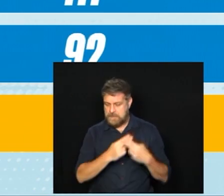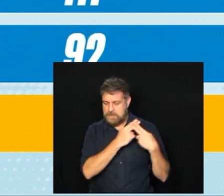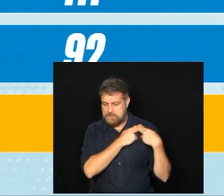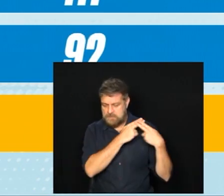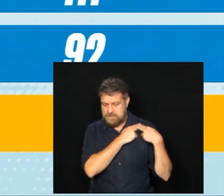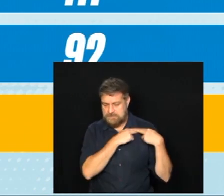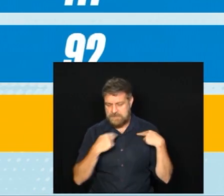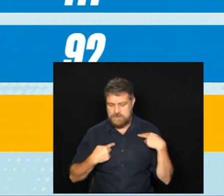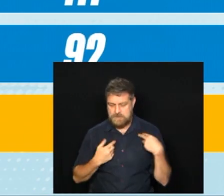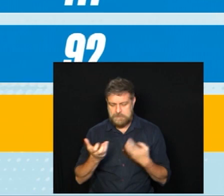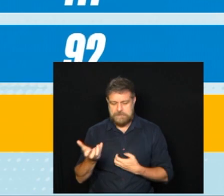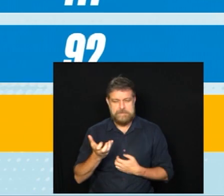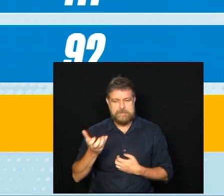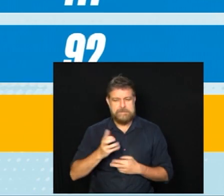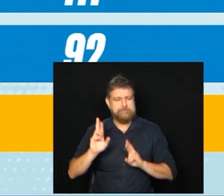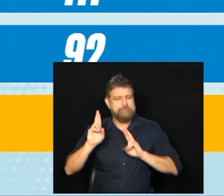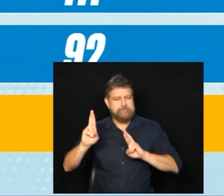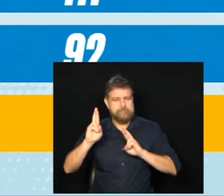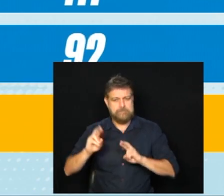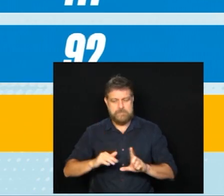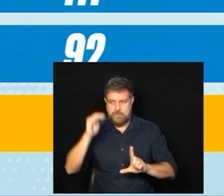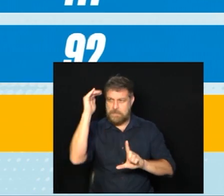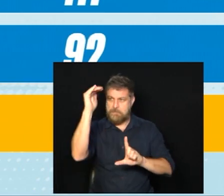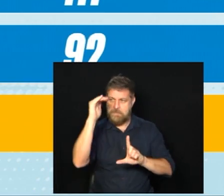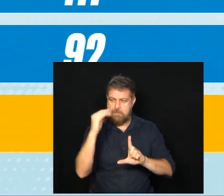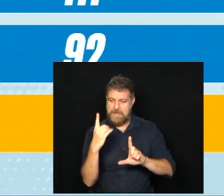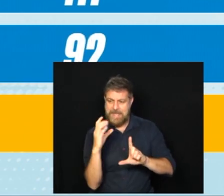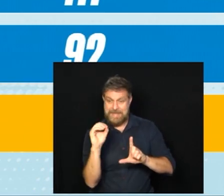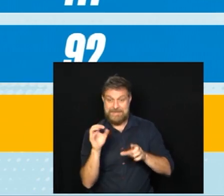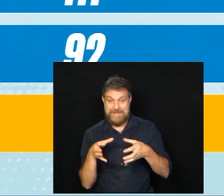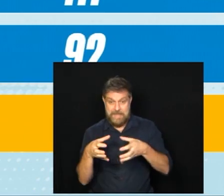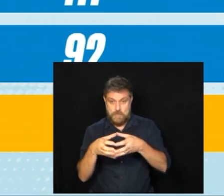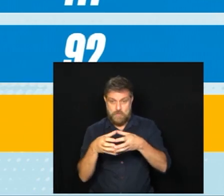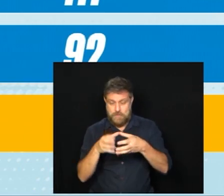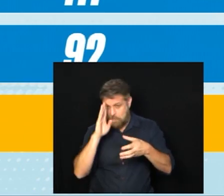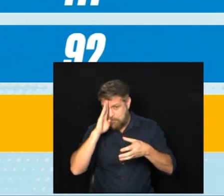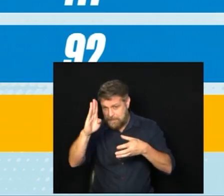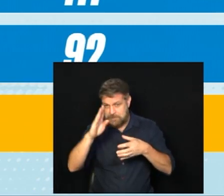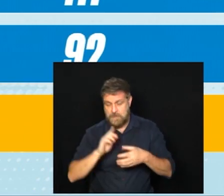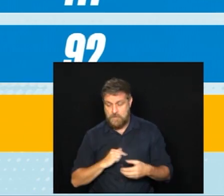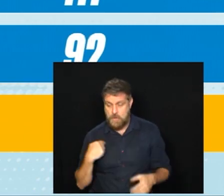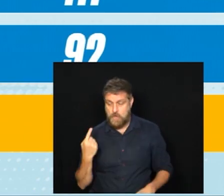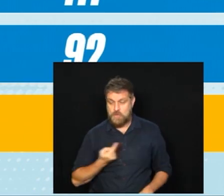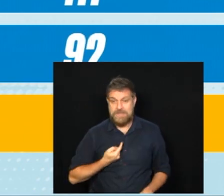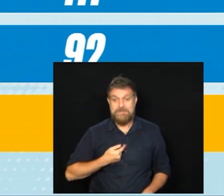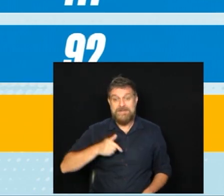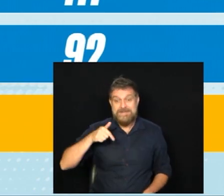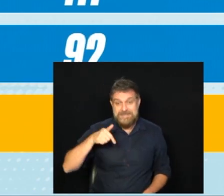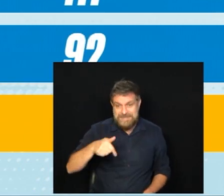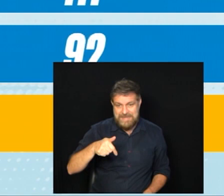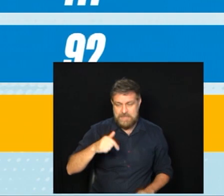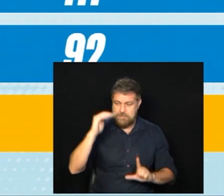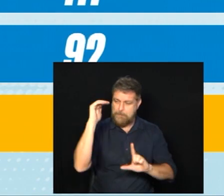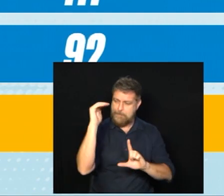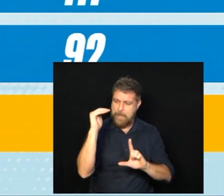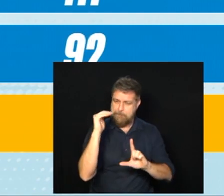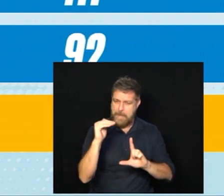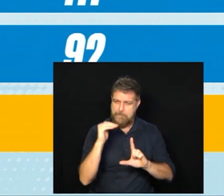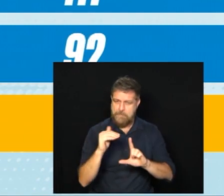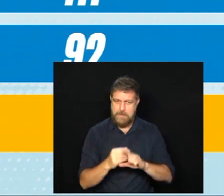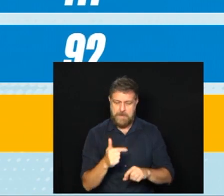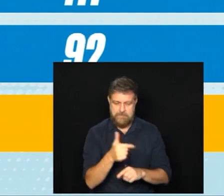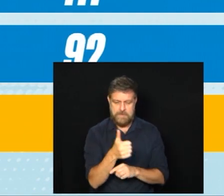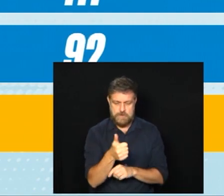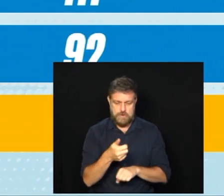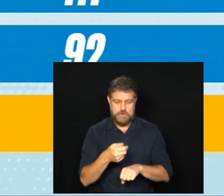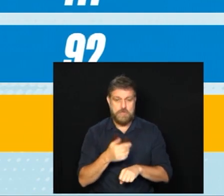era a expectativa ficar entre o top 10 e neste momento na 7ª colocação, 21